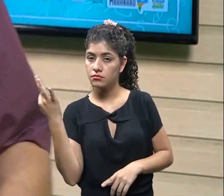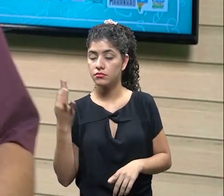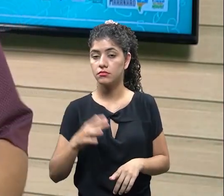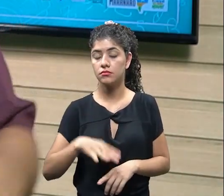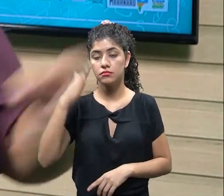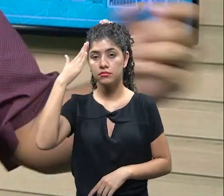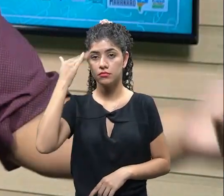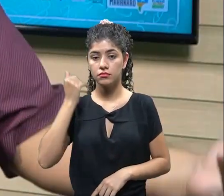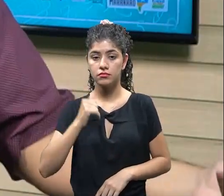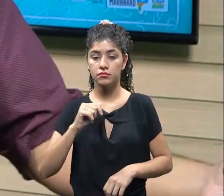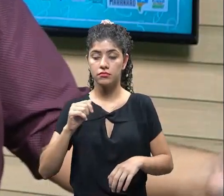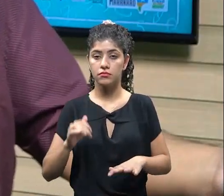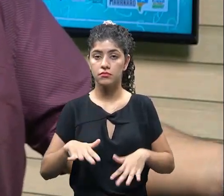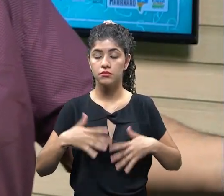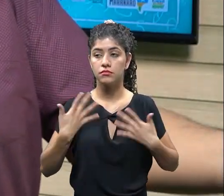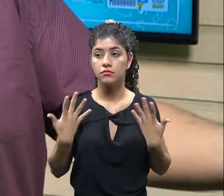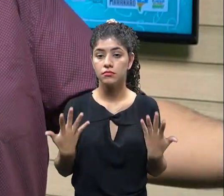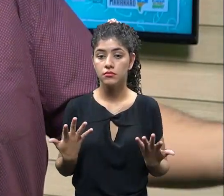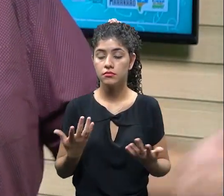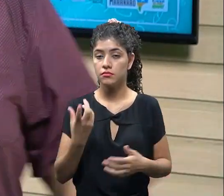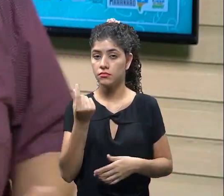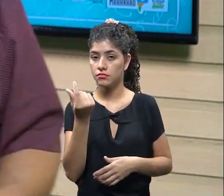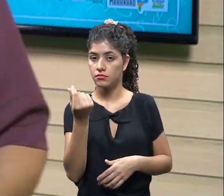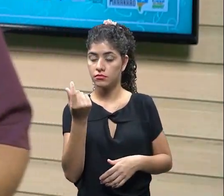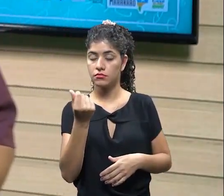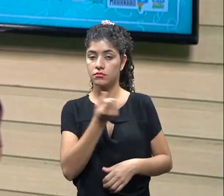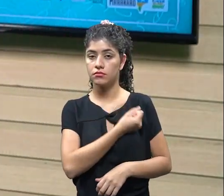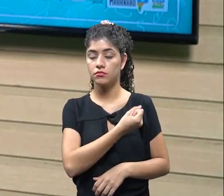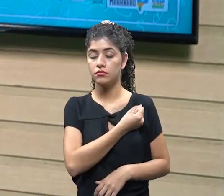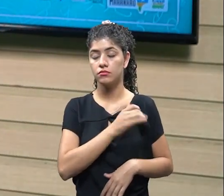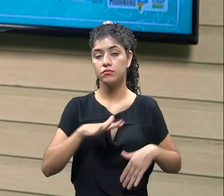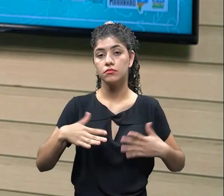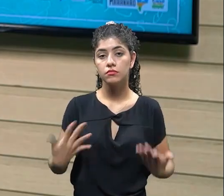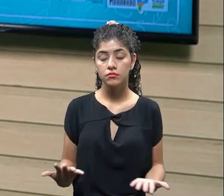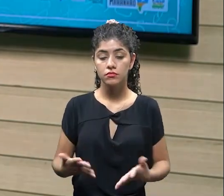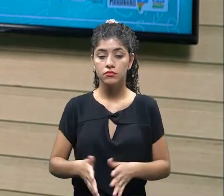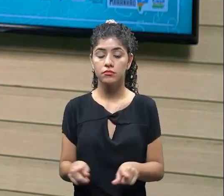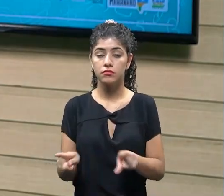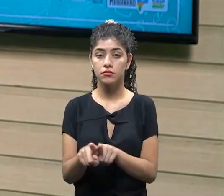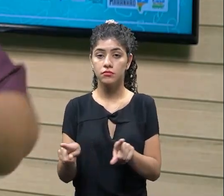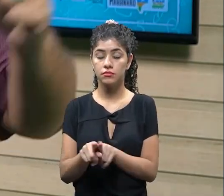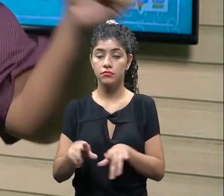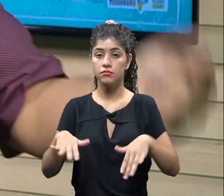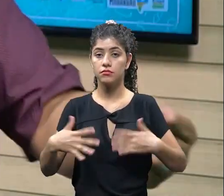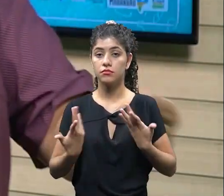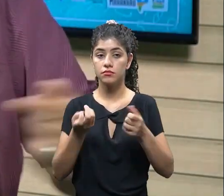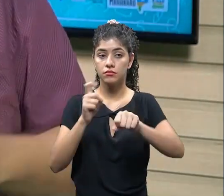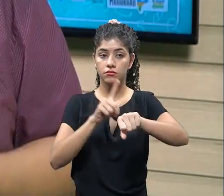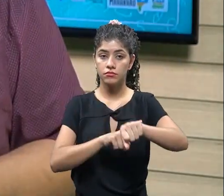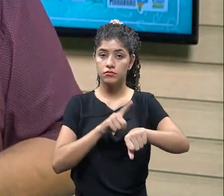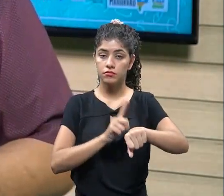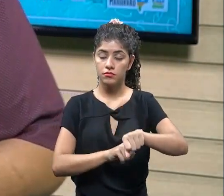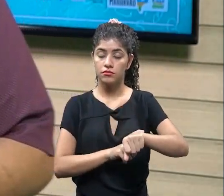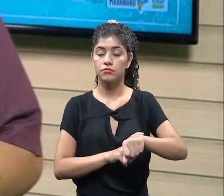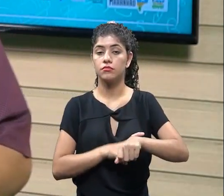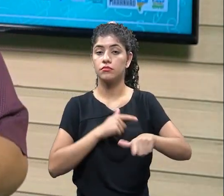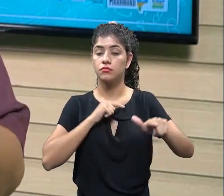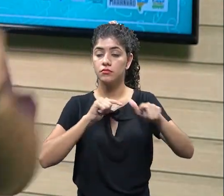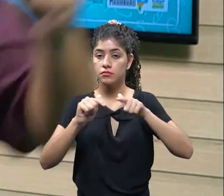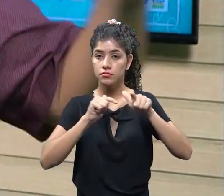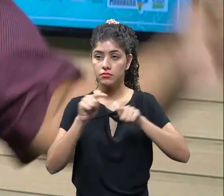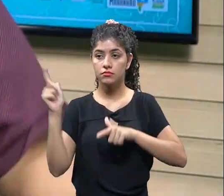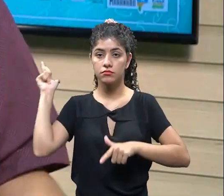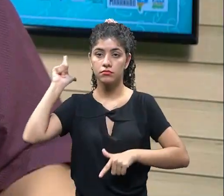quantitativo, eu saber quanto é esse objetivo, eu preciso saber qual o período que eu vou trabalhar